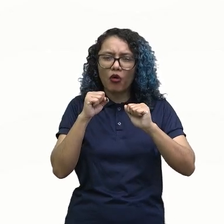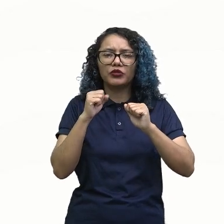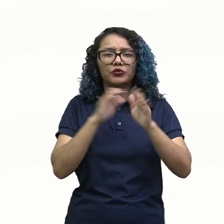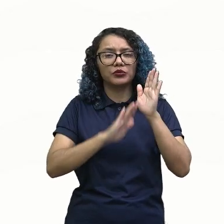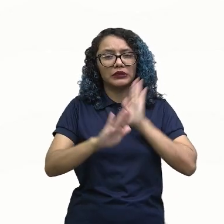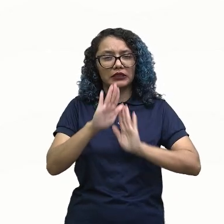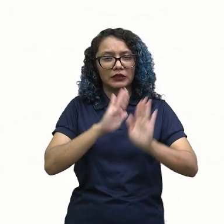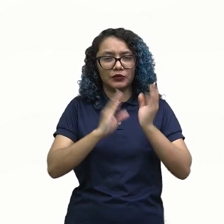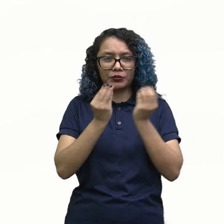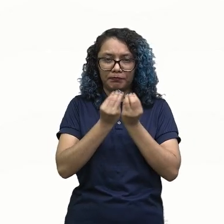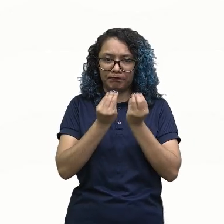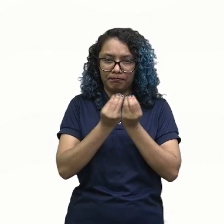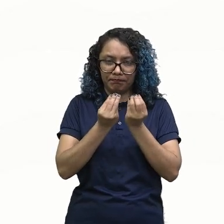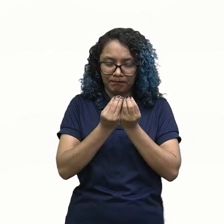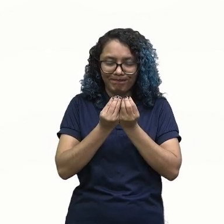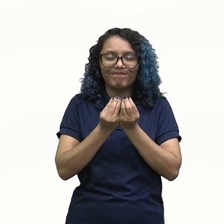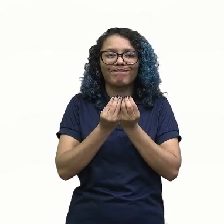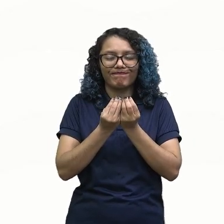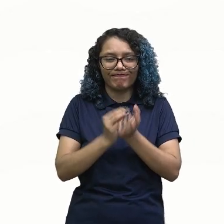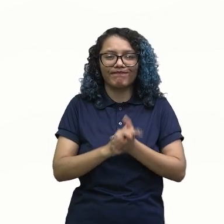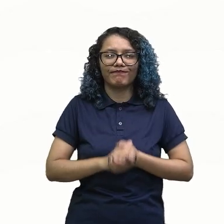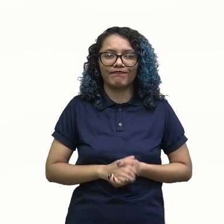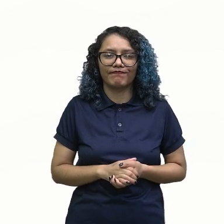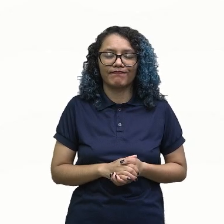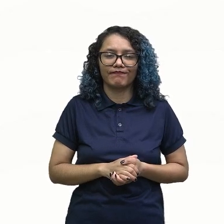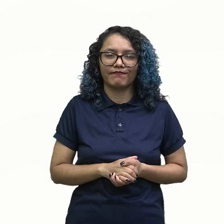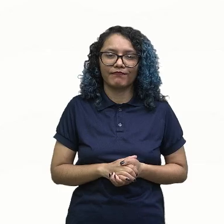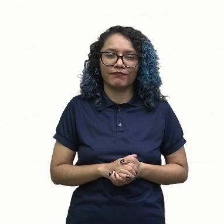substâncias, tá? Tome bastante cuidado.